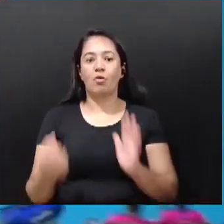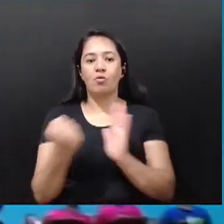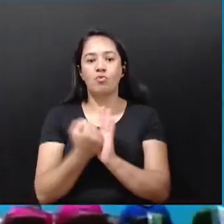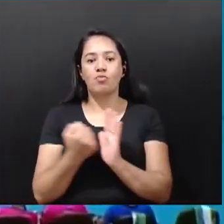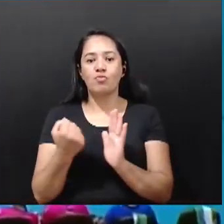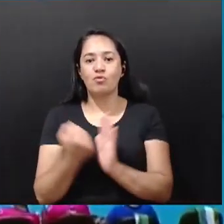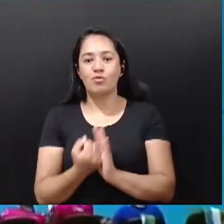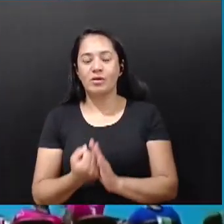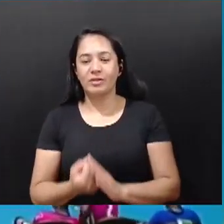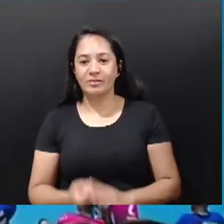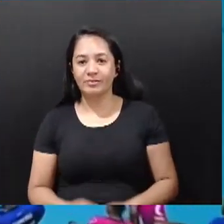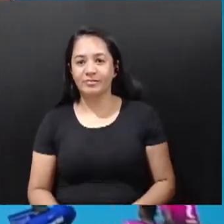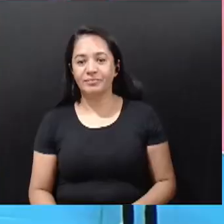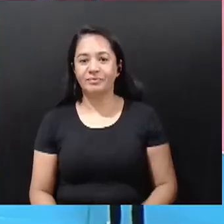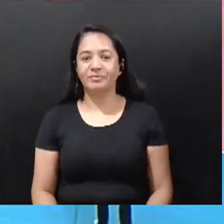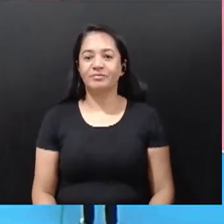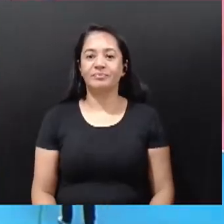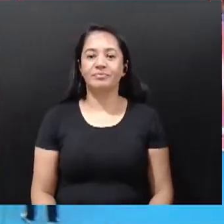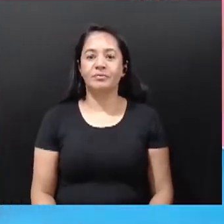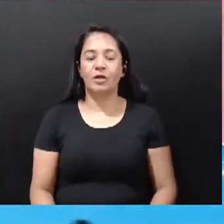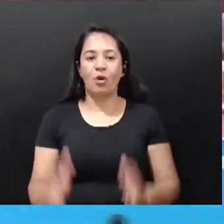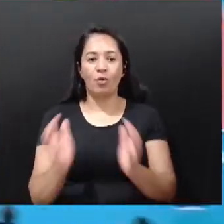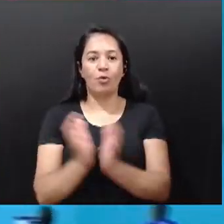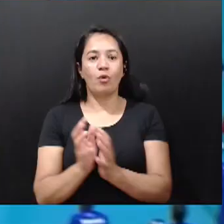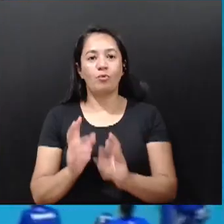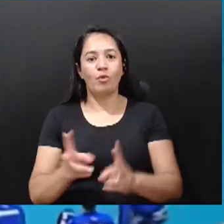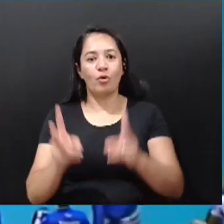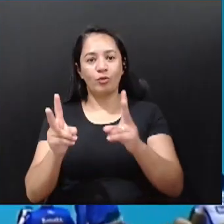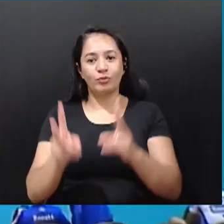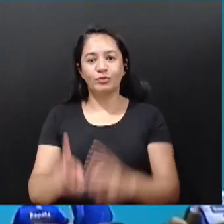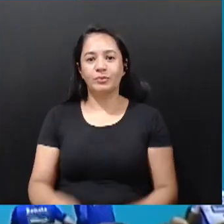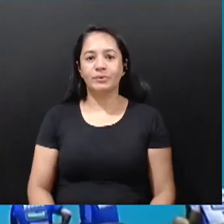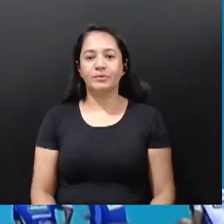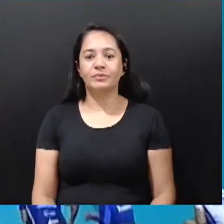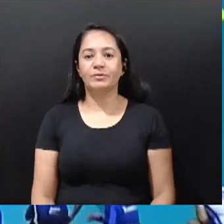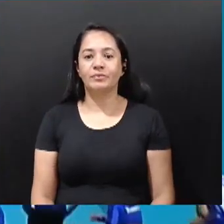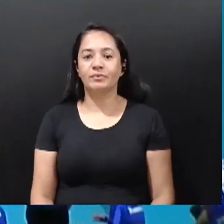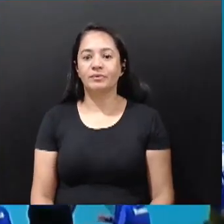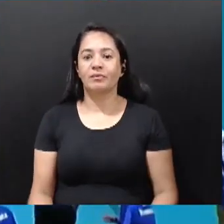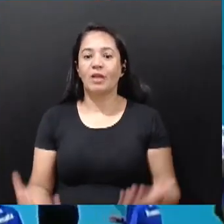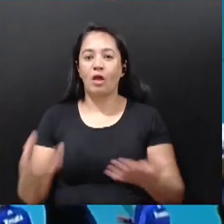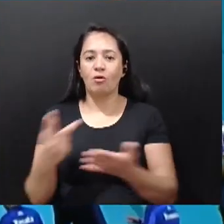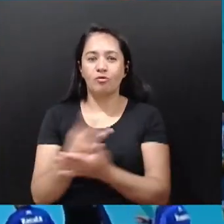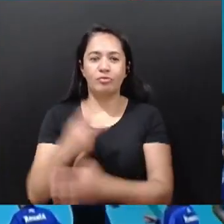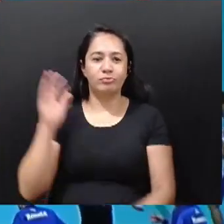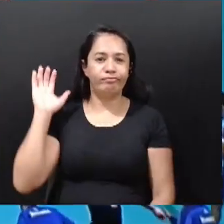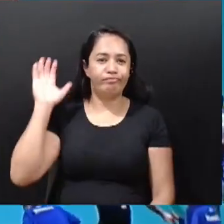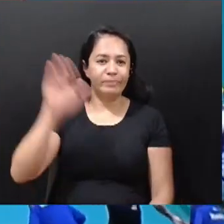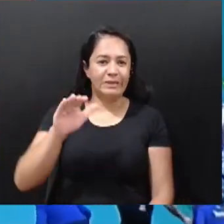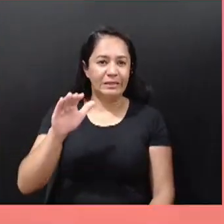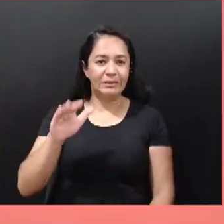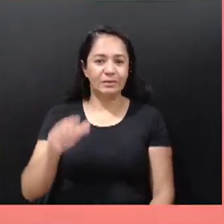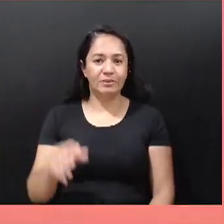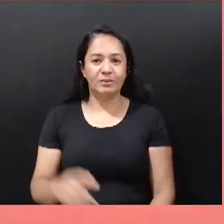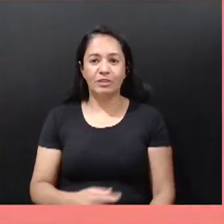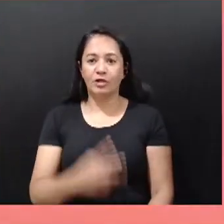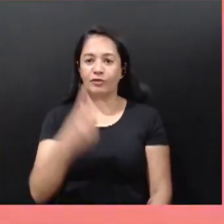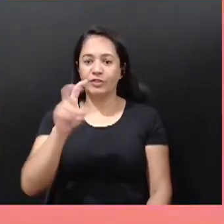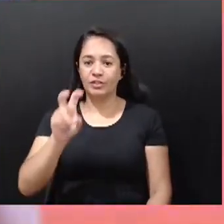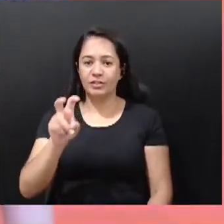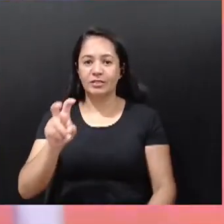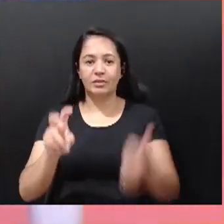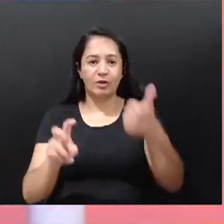momento deixou a equipe mandante encostar. Neste erro de saque de Suzano, 25-18